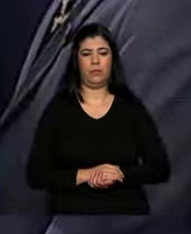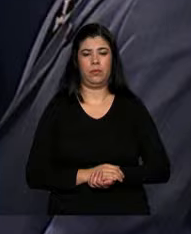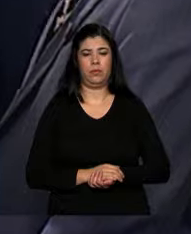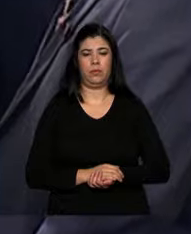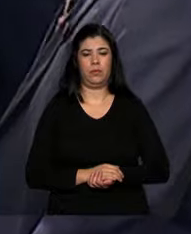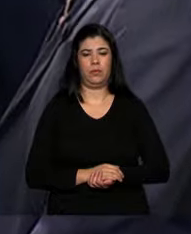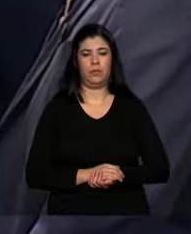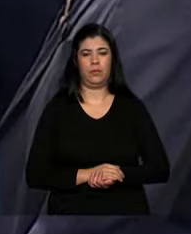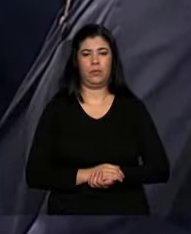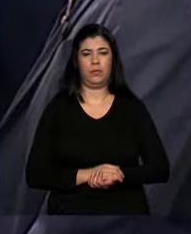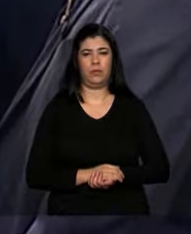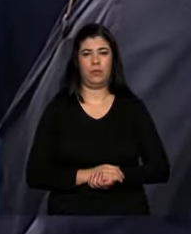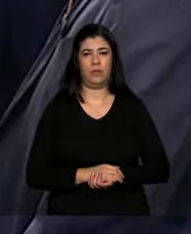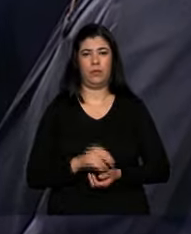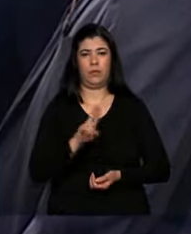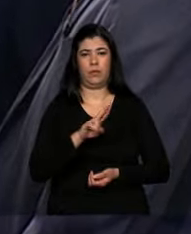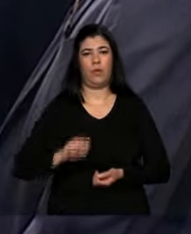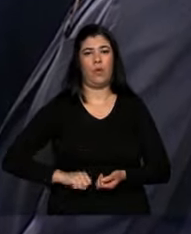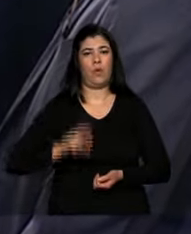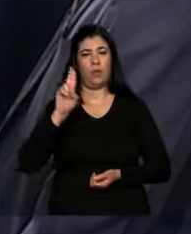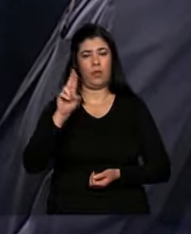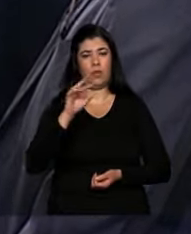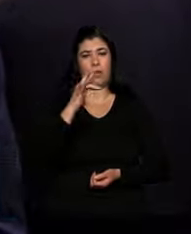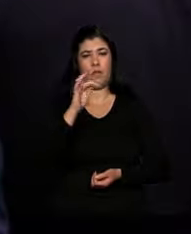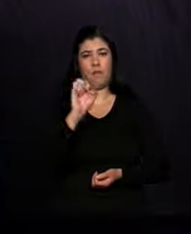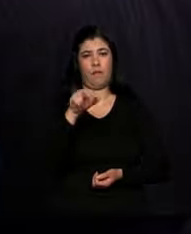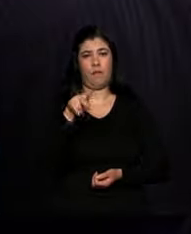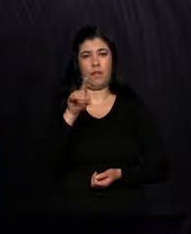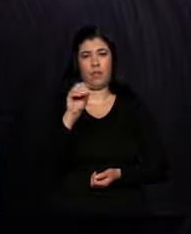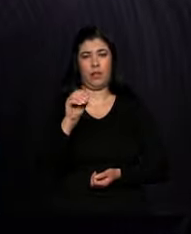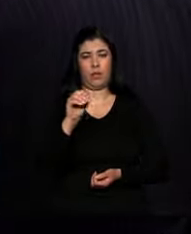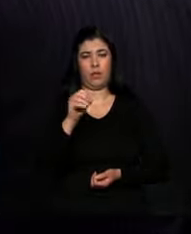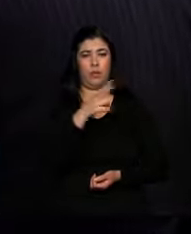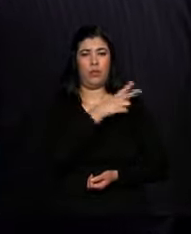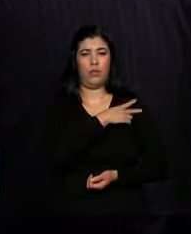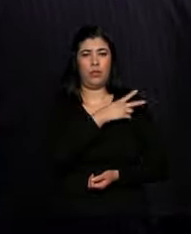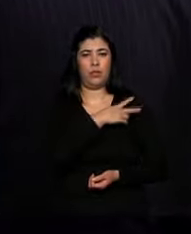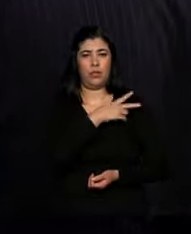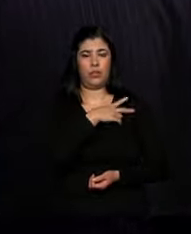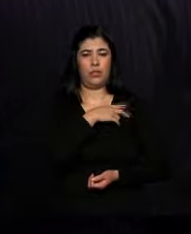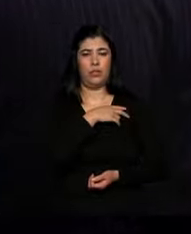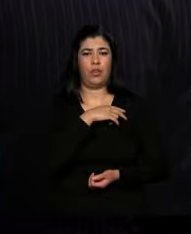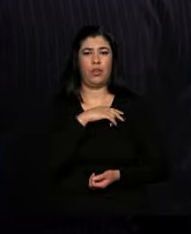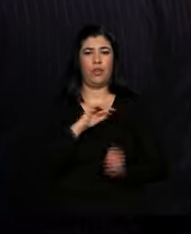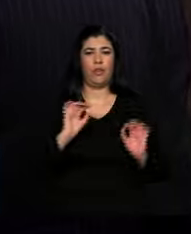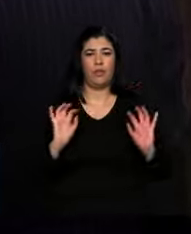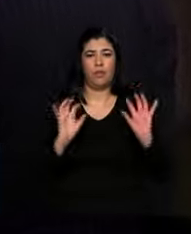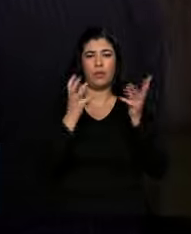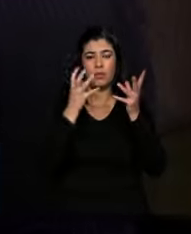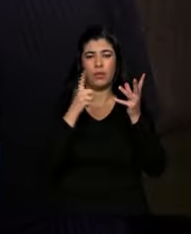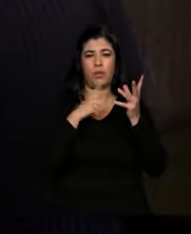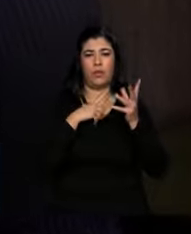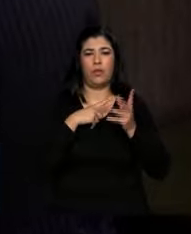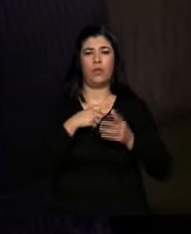Ao embaixador Fernando Luiz Lemos Igreja, chefe do cerimonial do Ministério das Relações Exteriores.